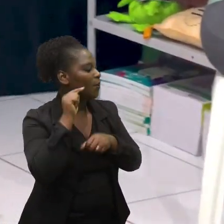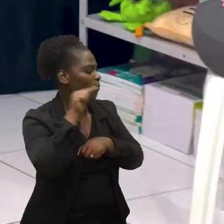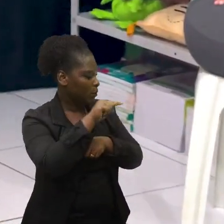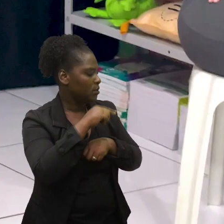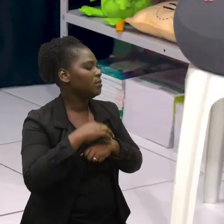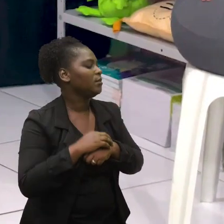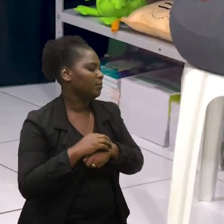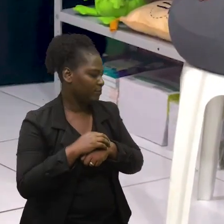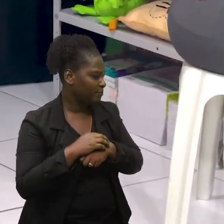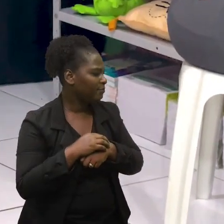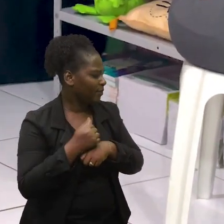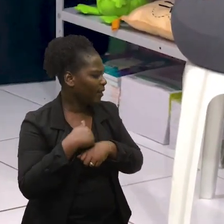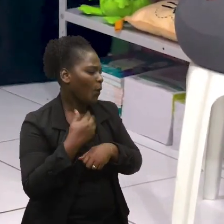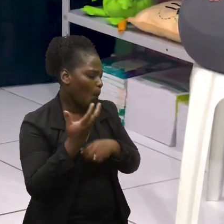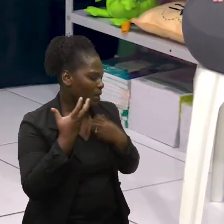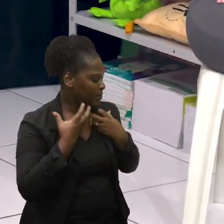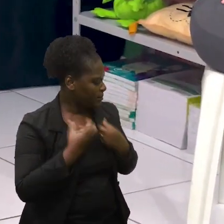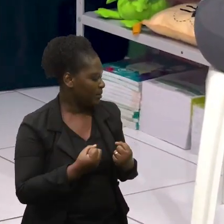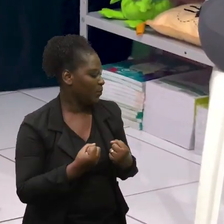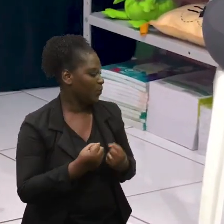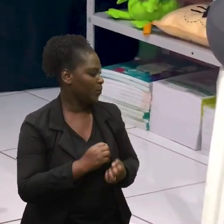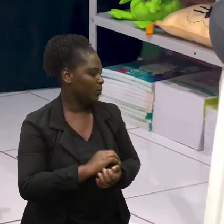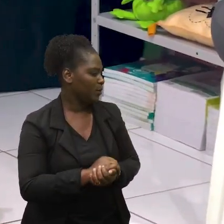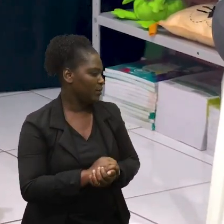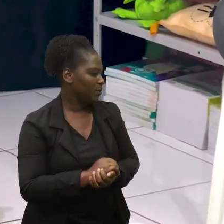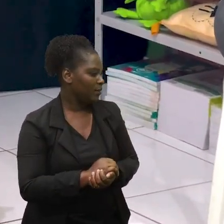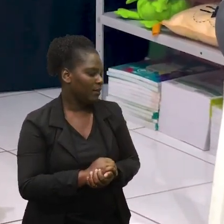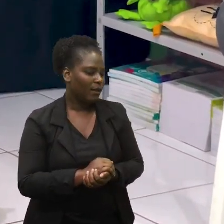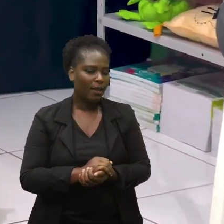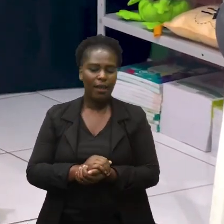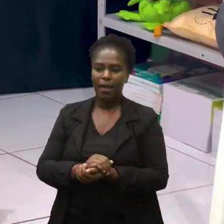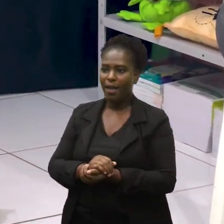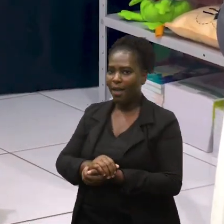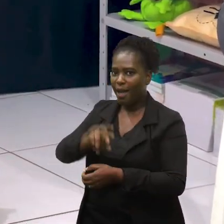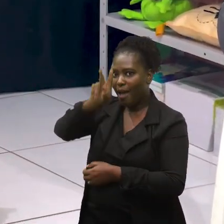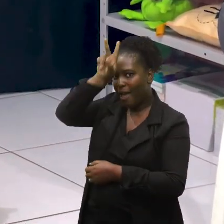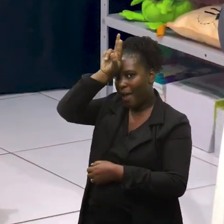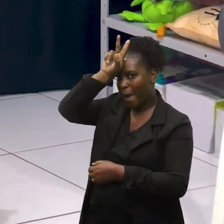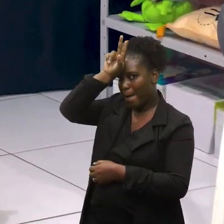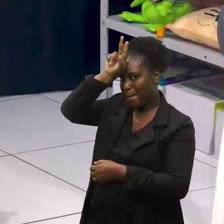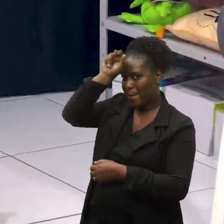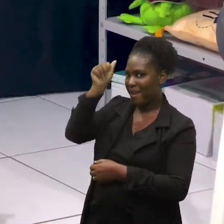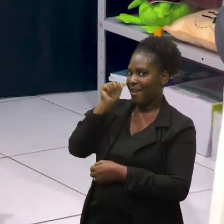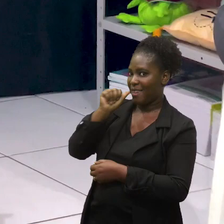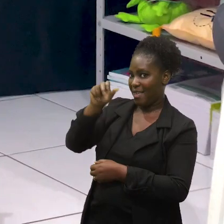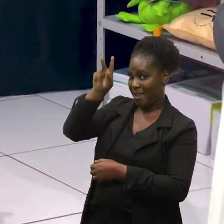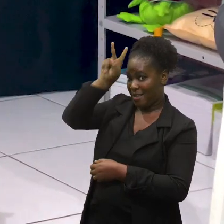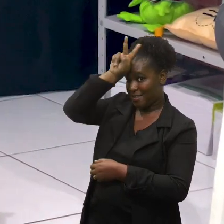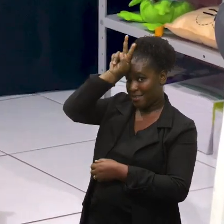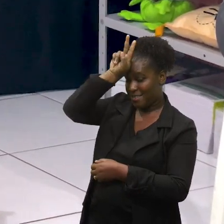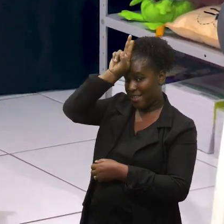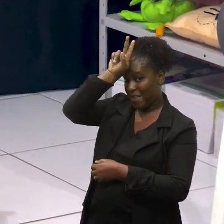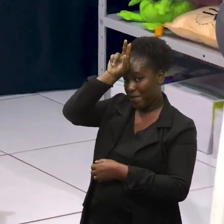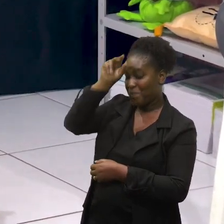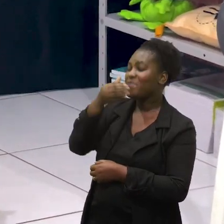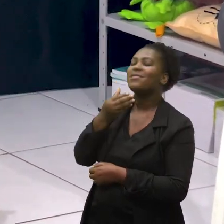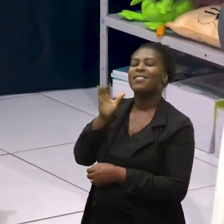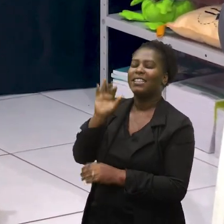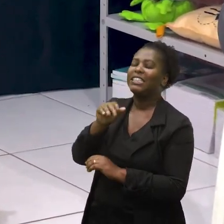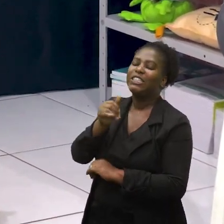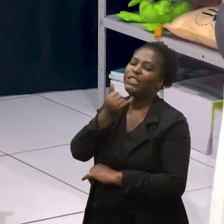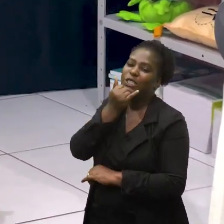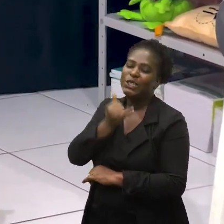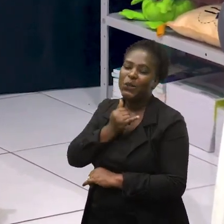você. Aí, ela disse: mas eu preciso que você faça um som aí pra